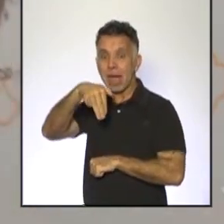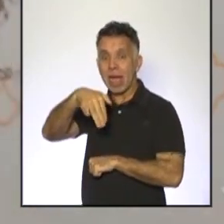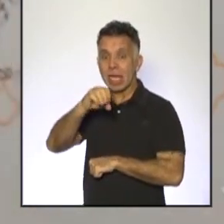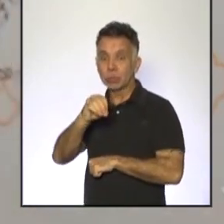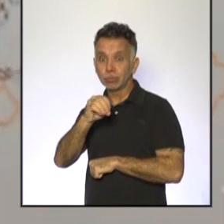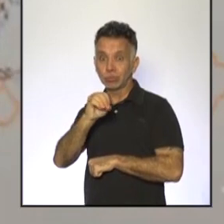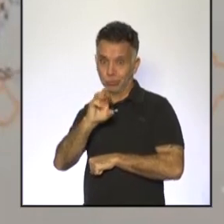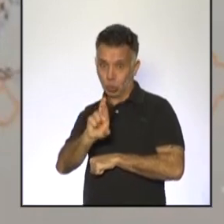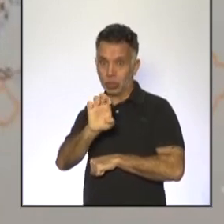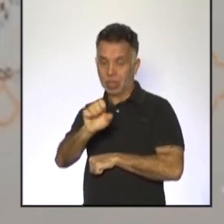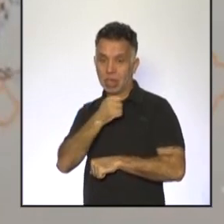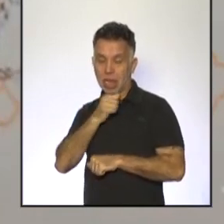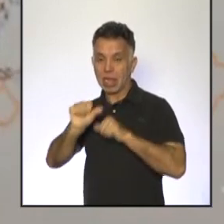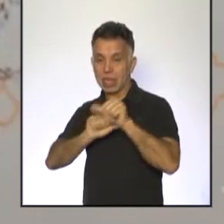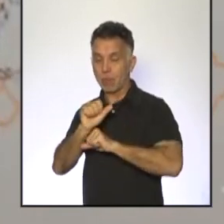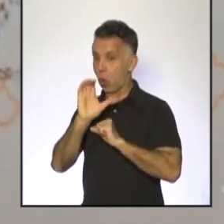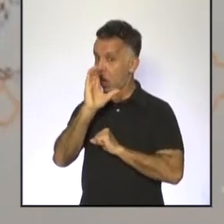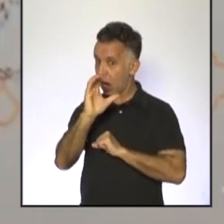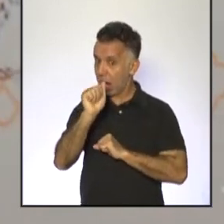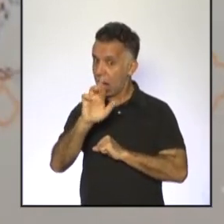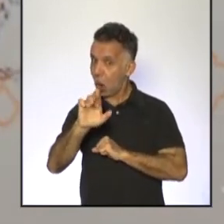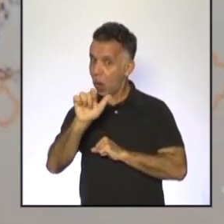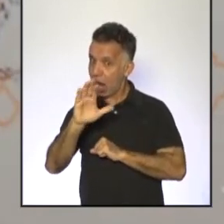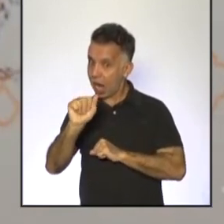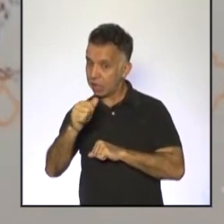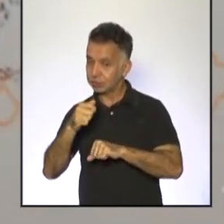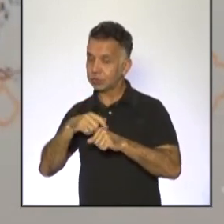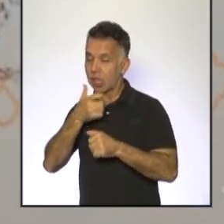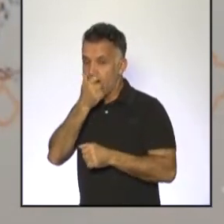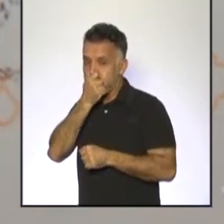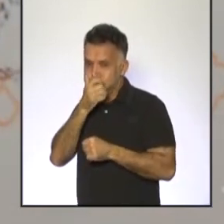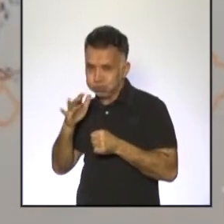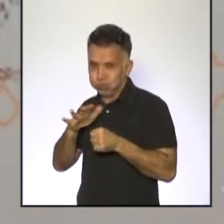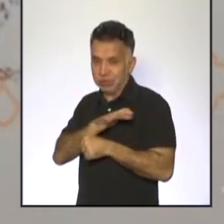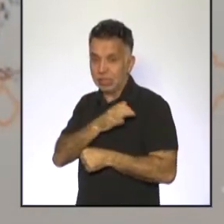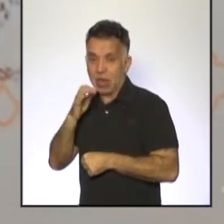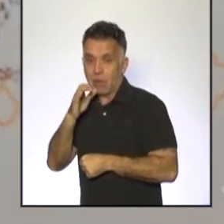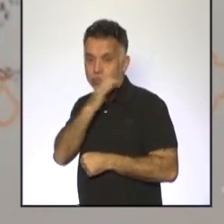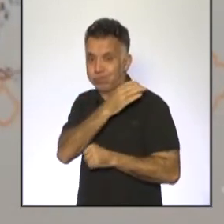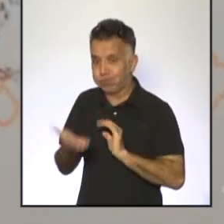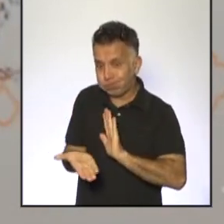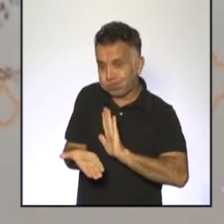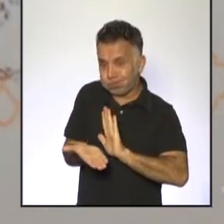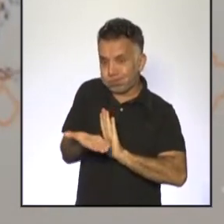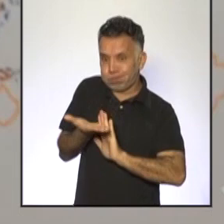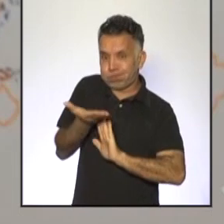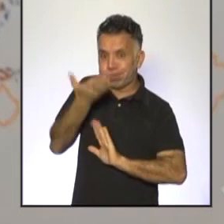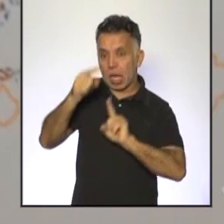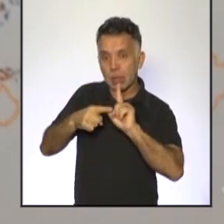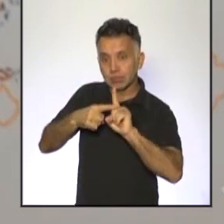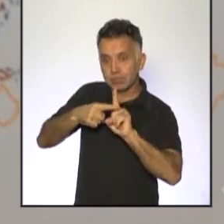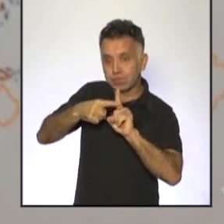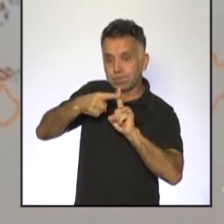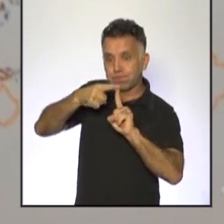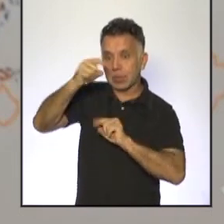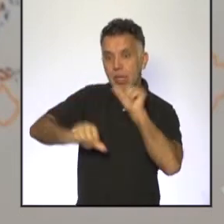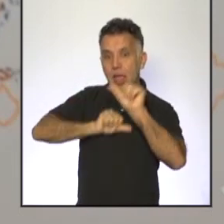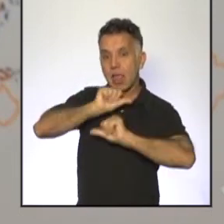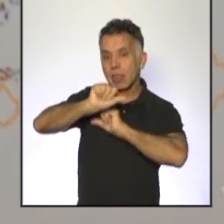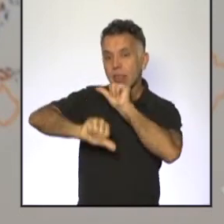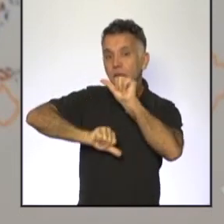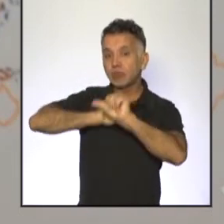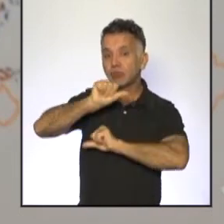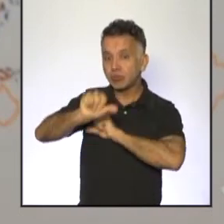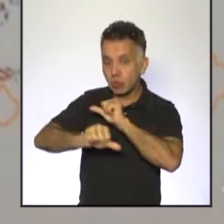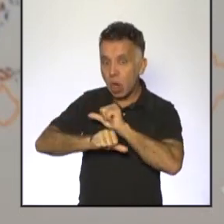o calcário, submetido a pressão e temperatura elevadas, acaba se transformando